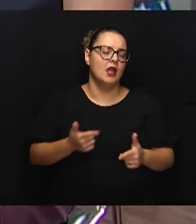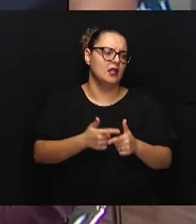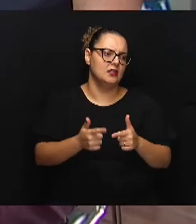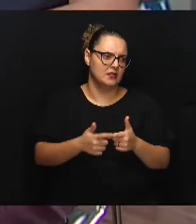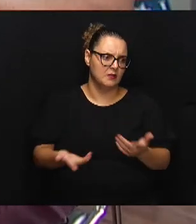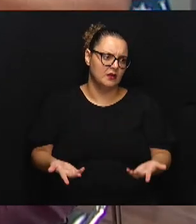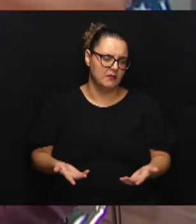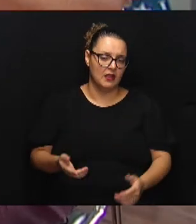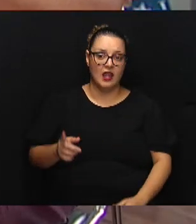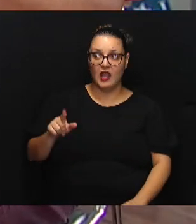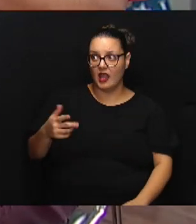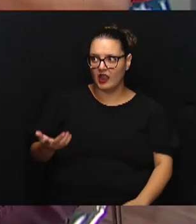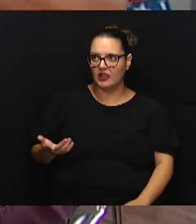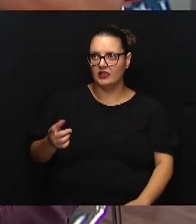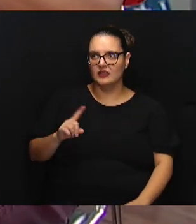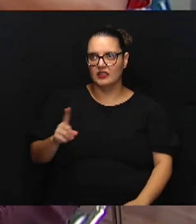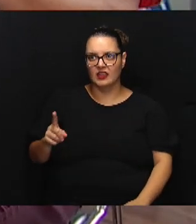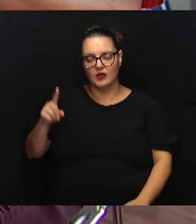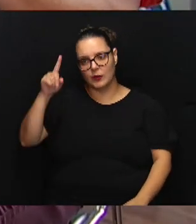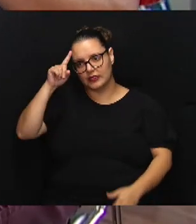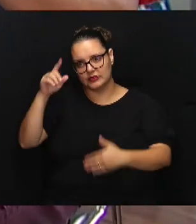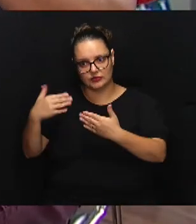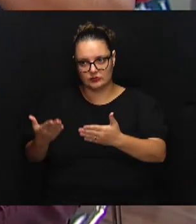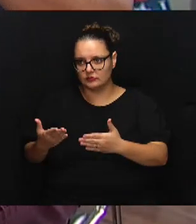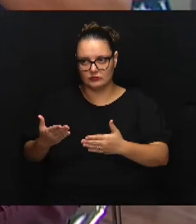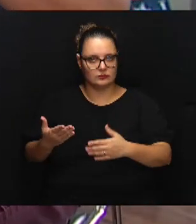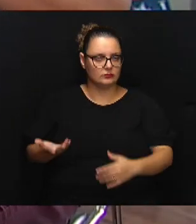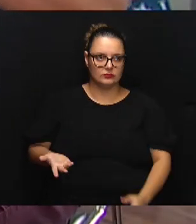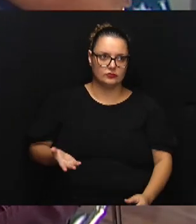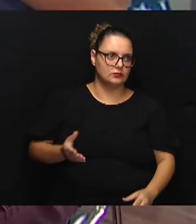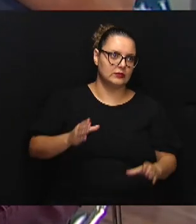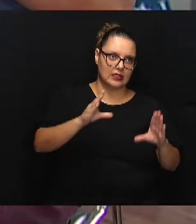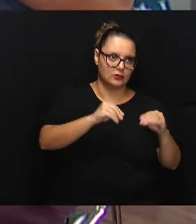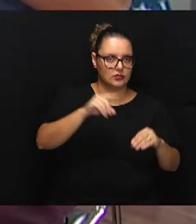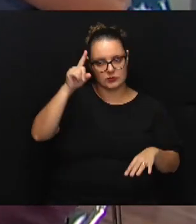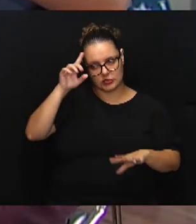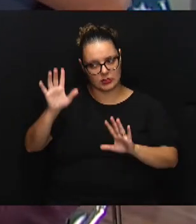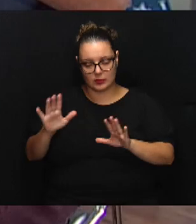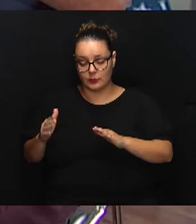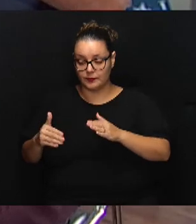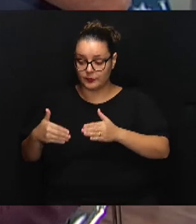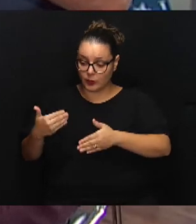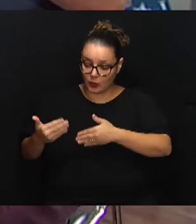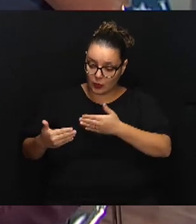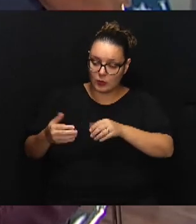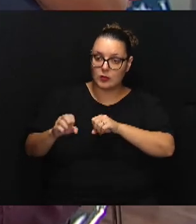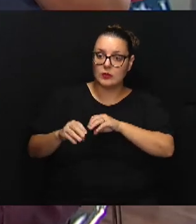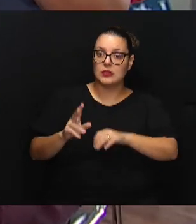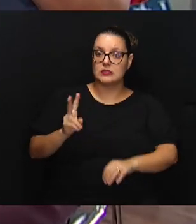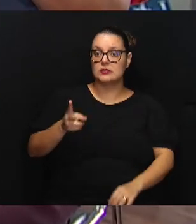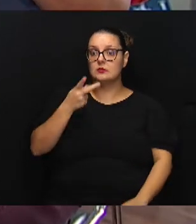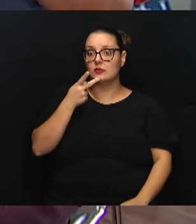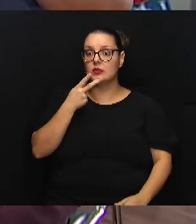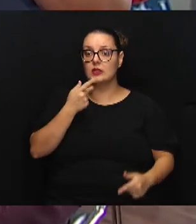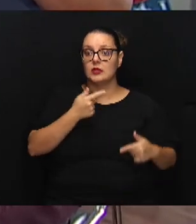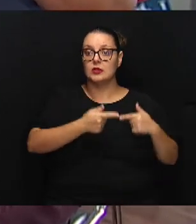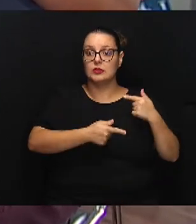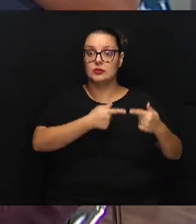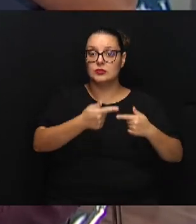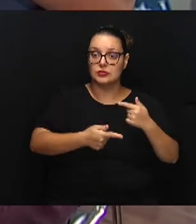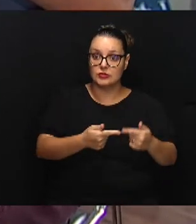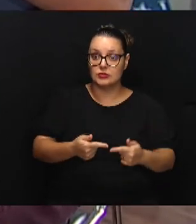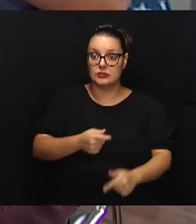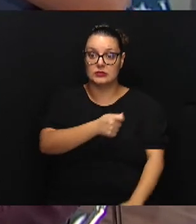né? Não é algo do dia para a noite, né? Um processo educativo, a gente sempre fala em gerações de estudantes,